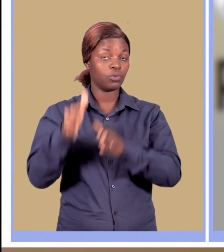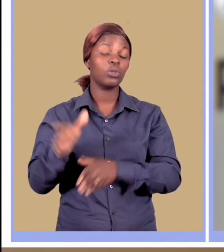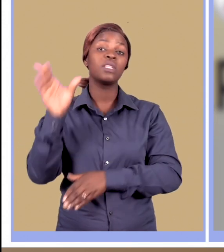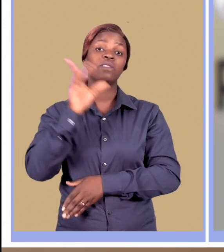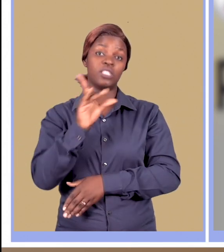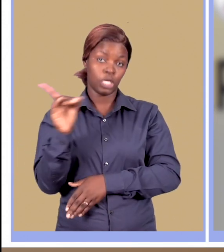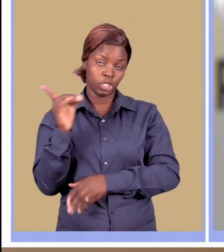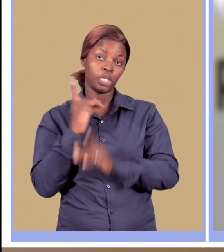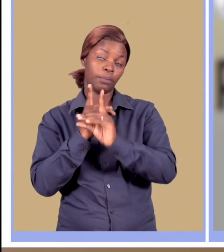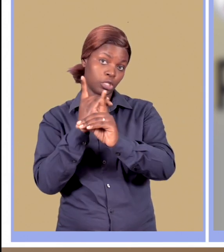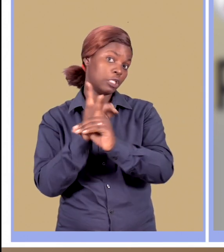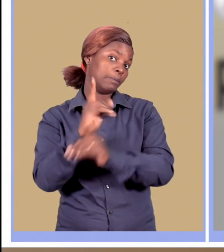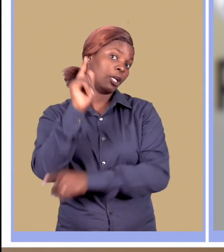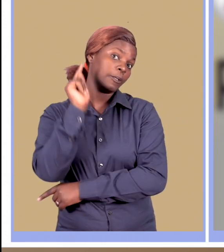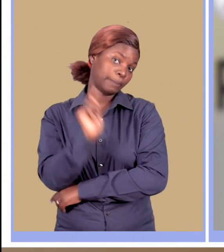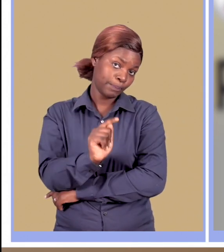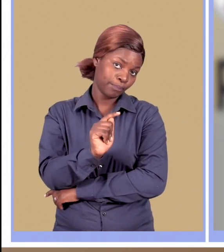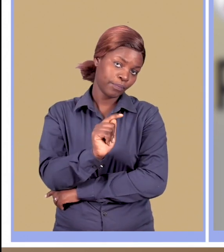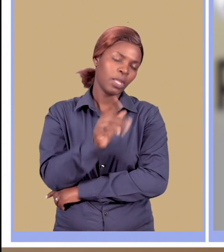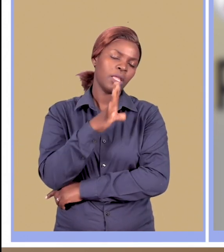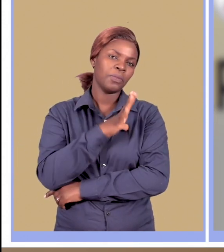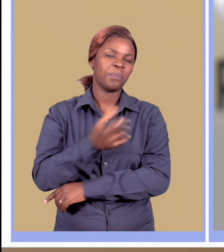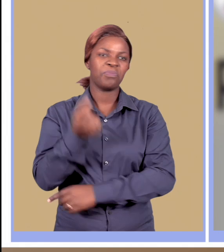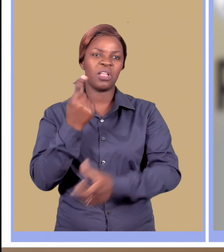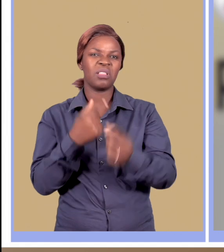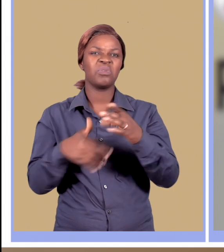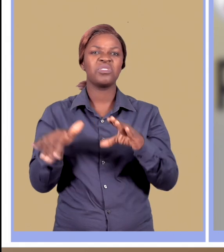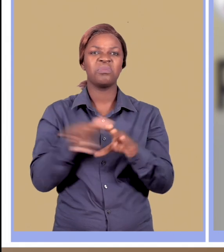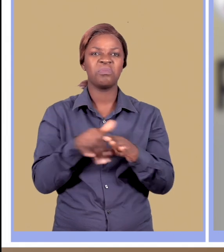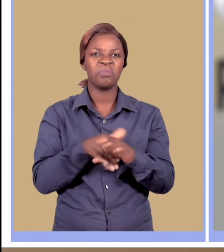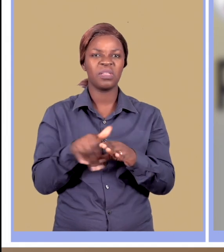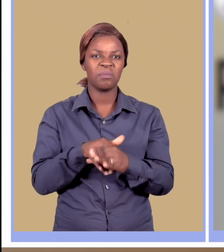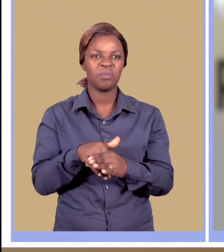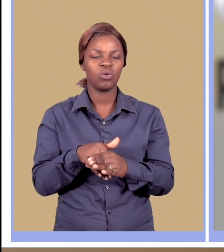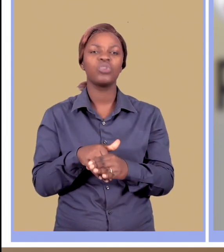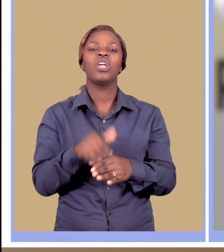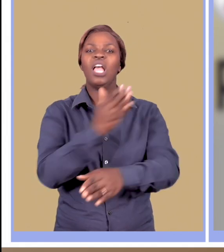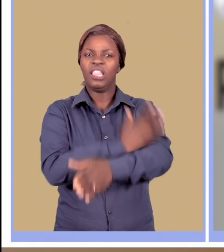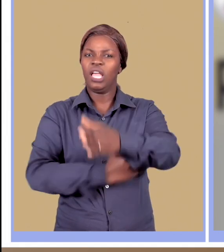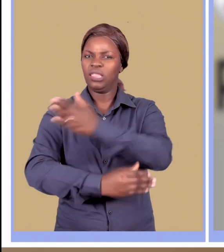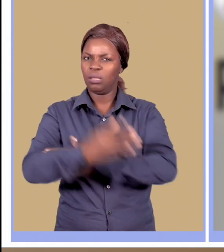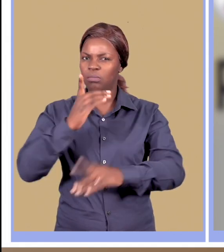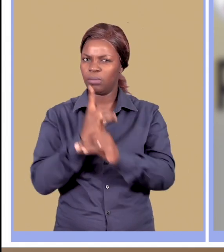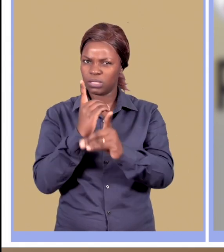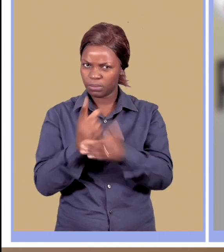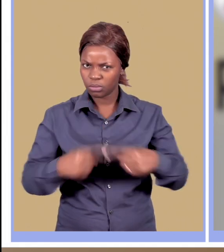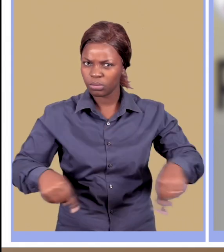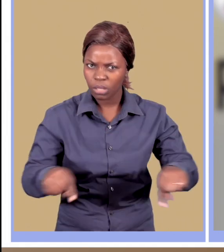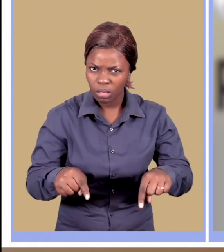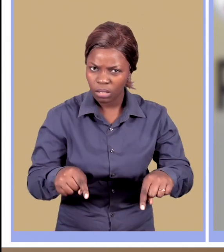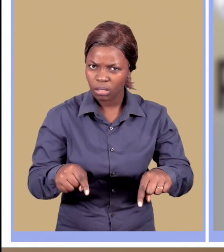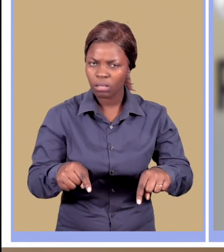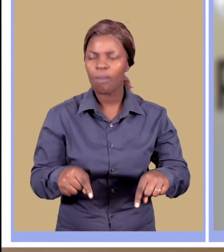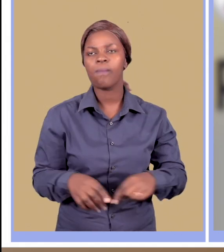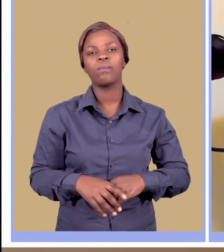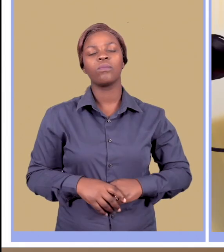deficiência que fazem parte desses comitês. Existem alguns membros da ADEMO que estão nesses